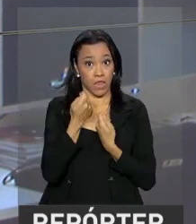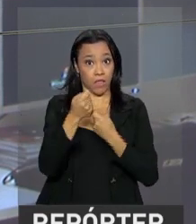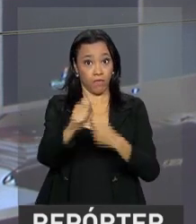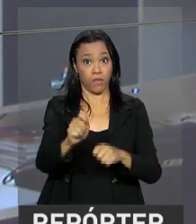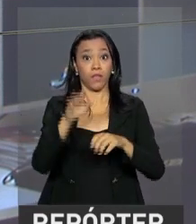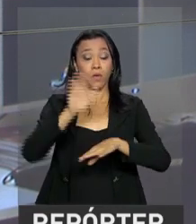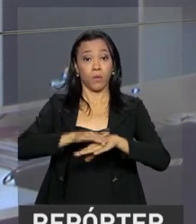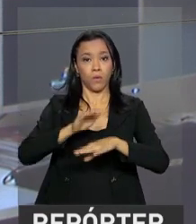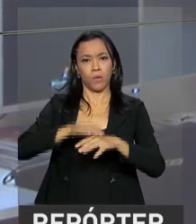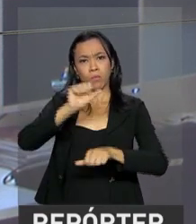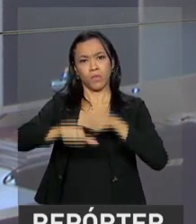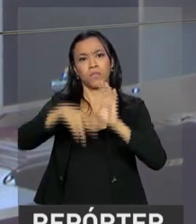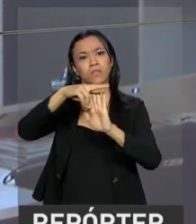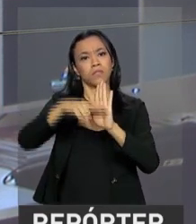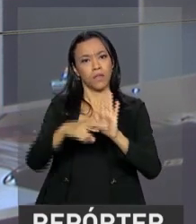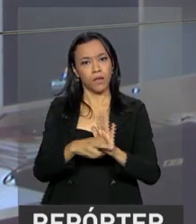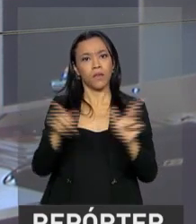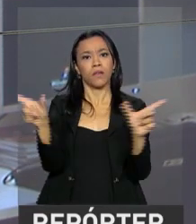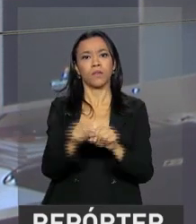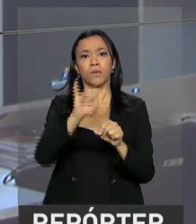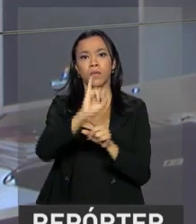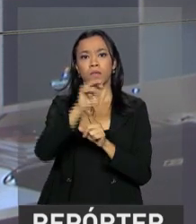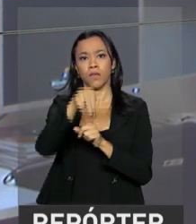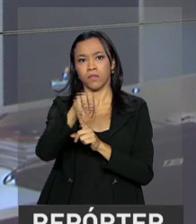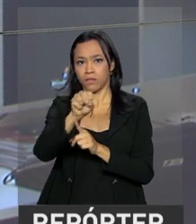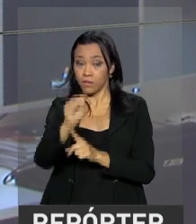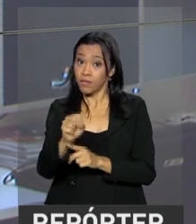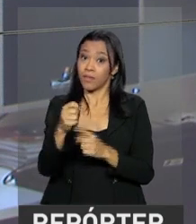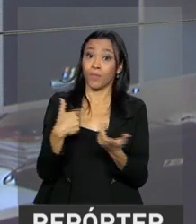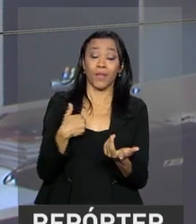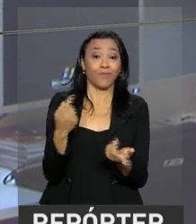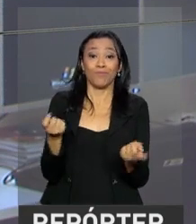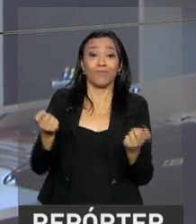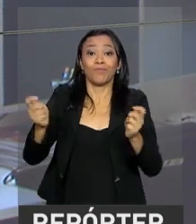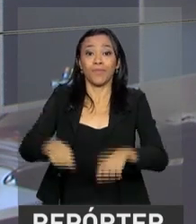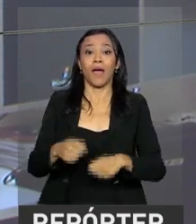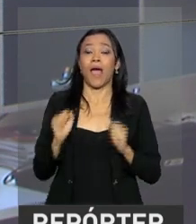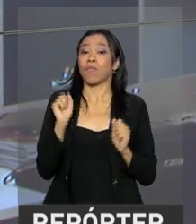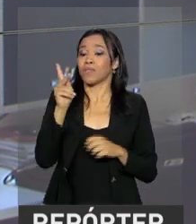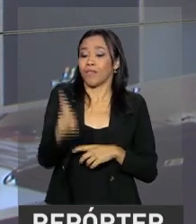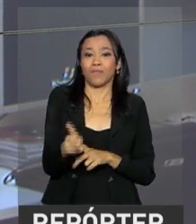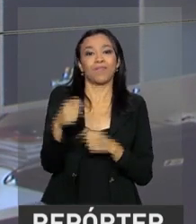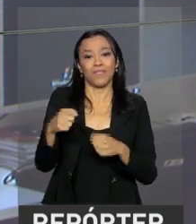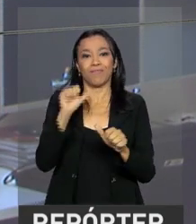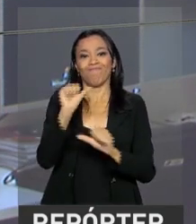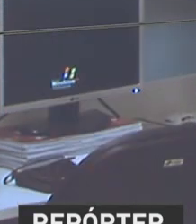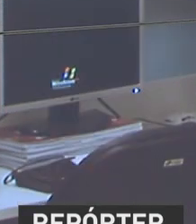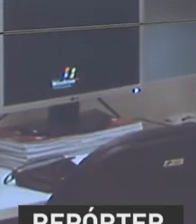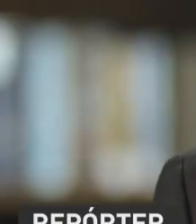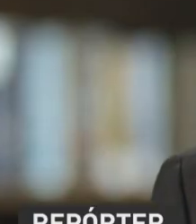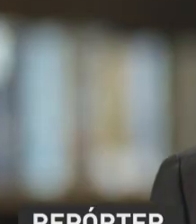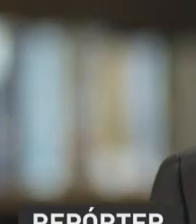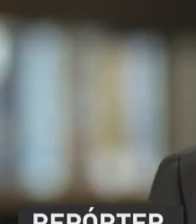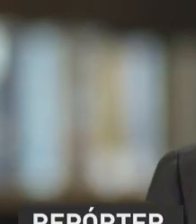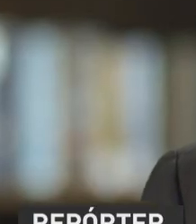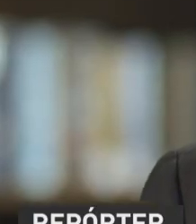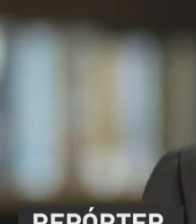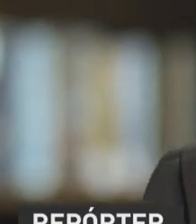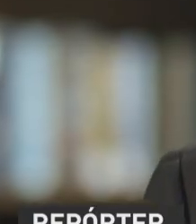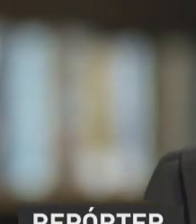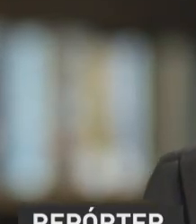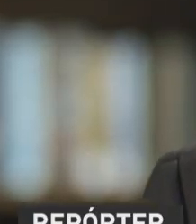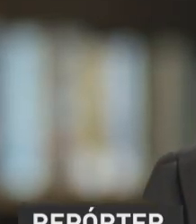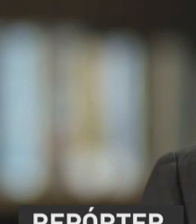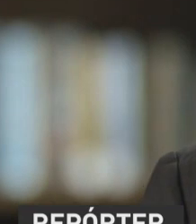a reforma previdenciária e disse que o governo não terá como pagar aposentadorias sem mudanças para